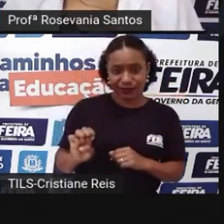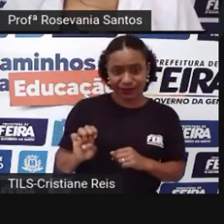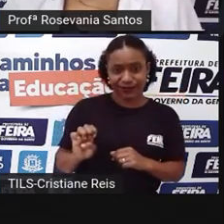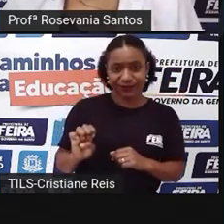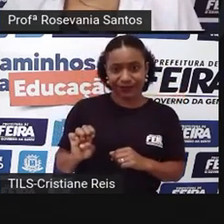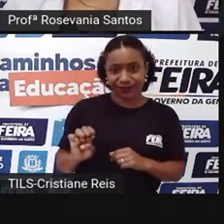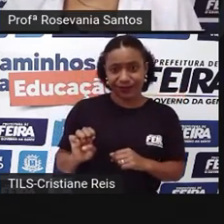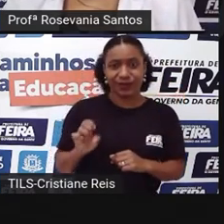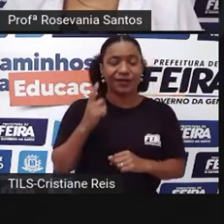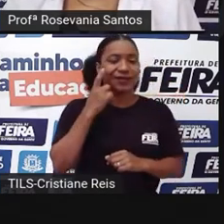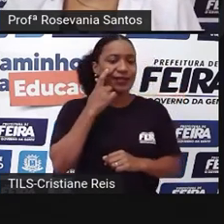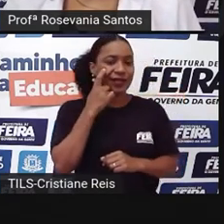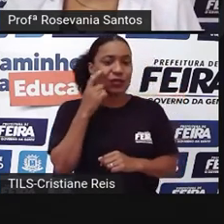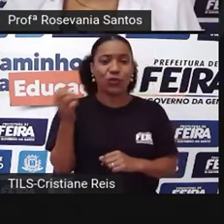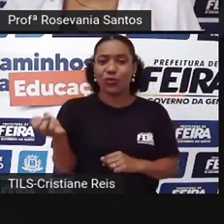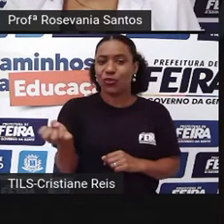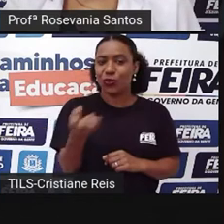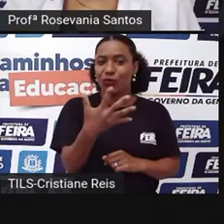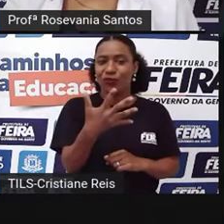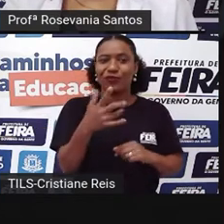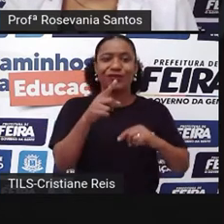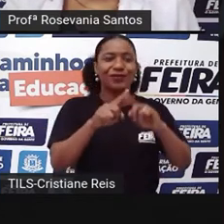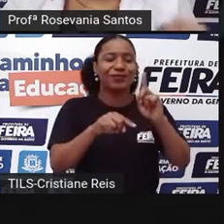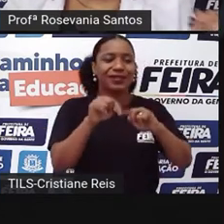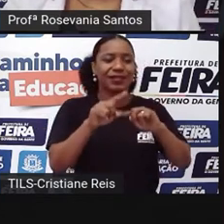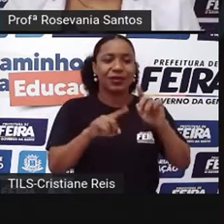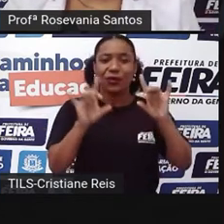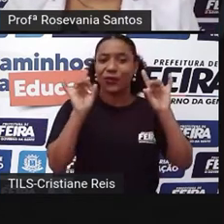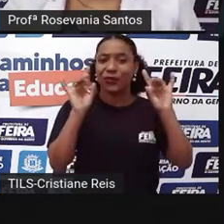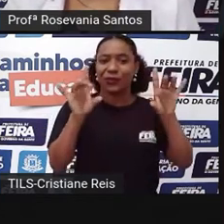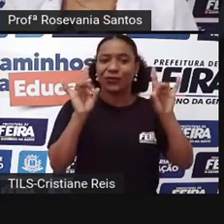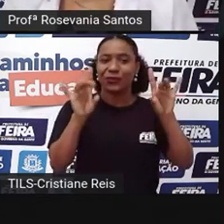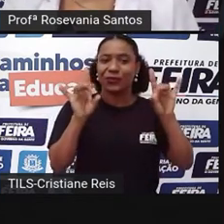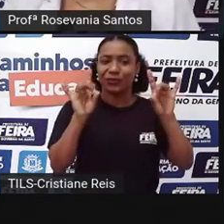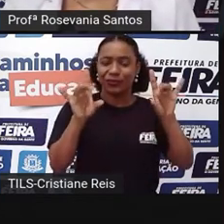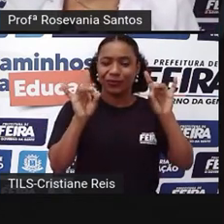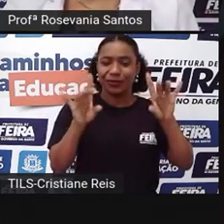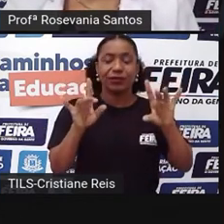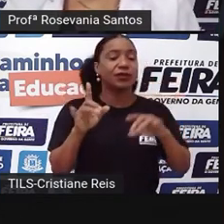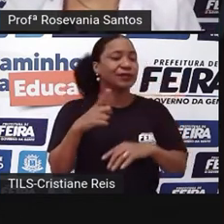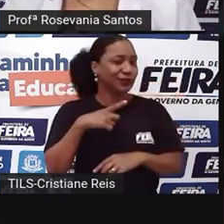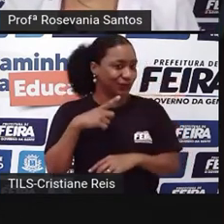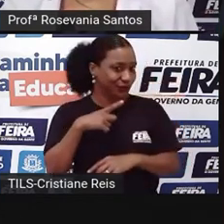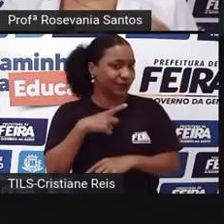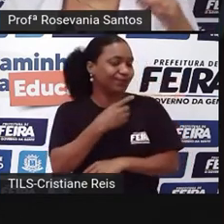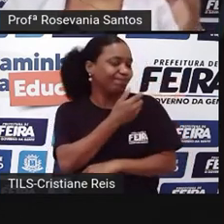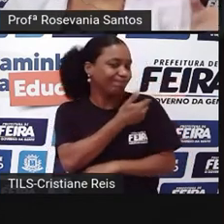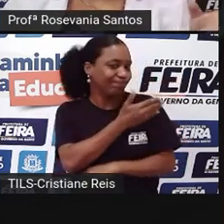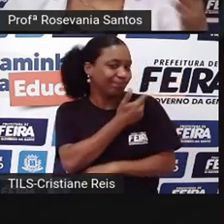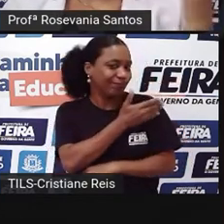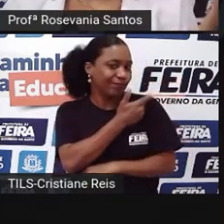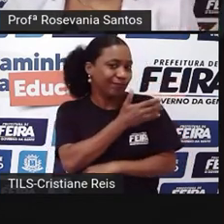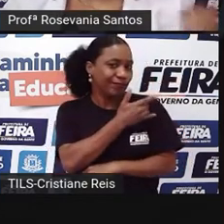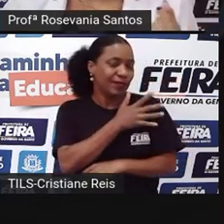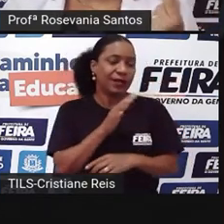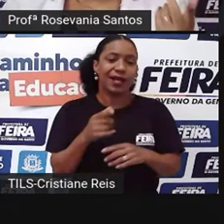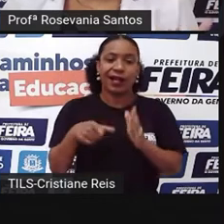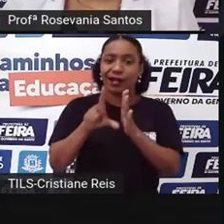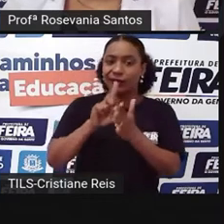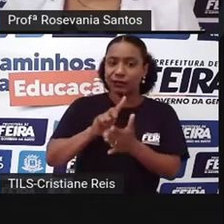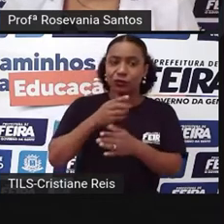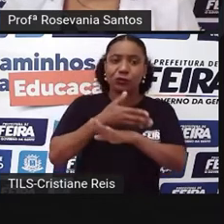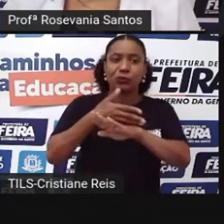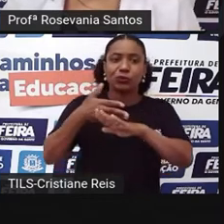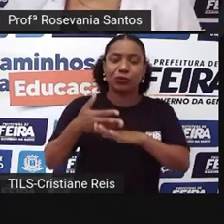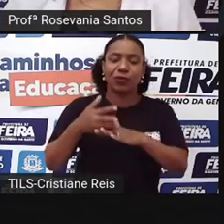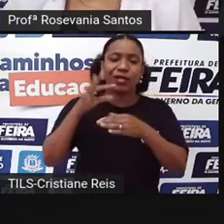passou a ter um novo produto que enfrentou uma certa resistência, um certo preconceito, até porque o chá era o que era